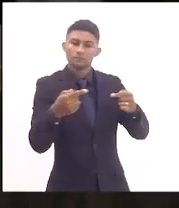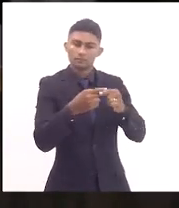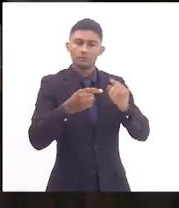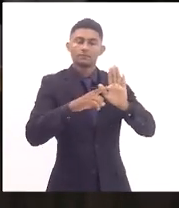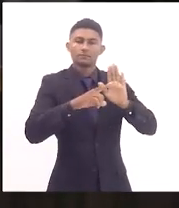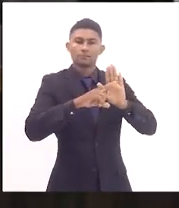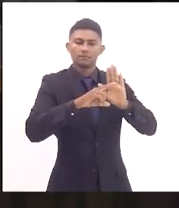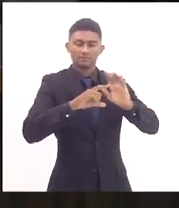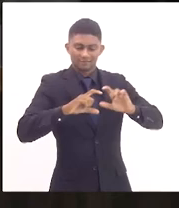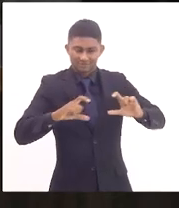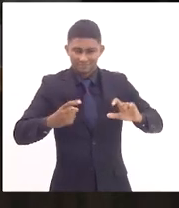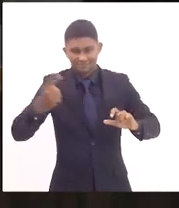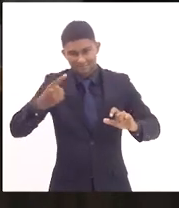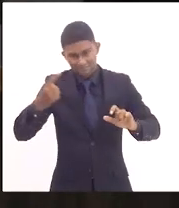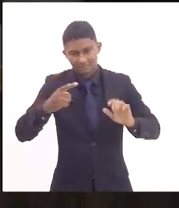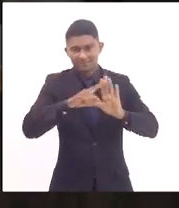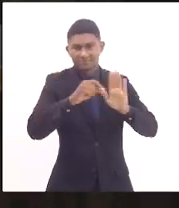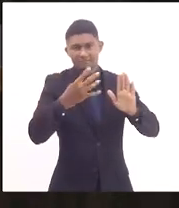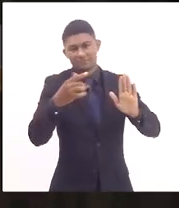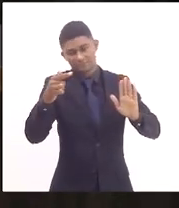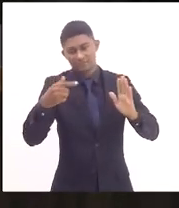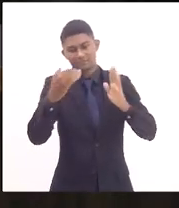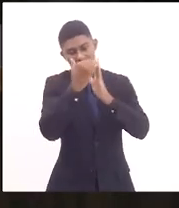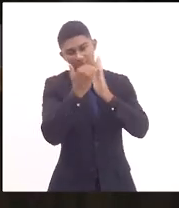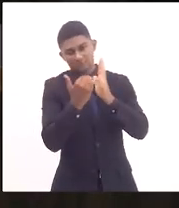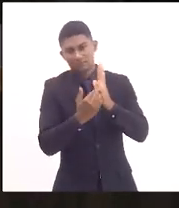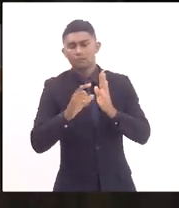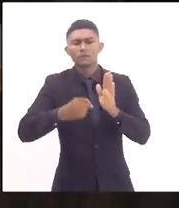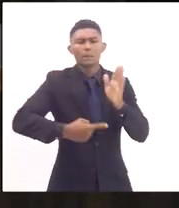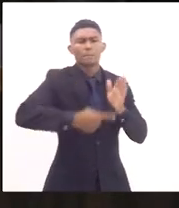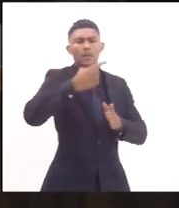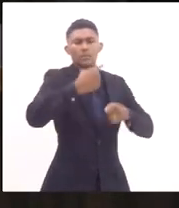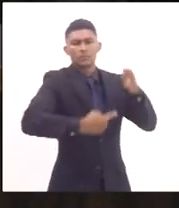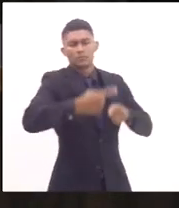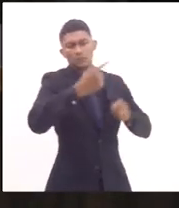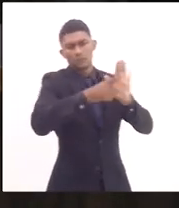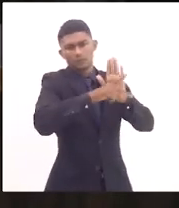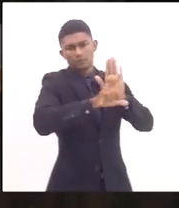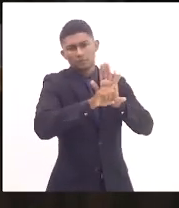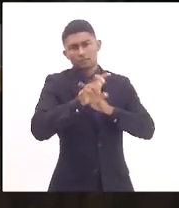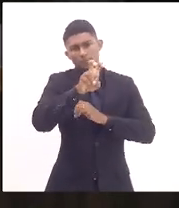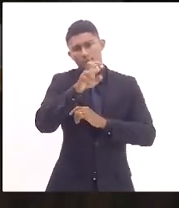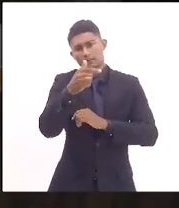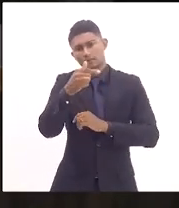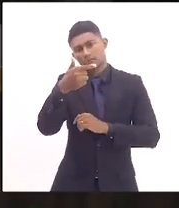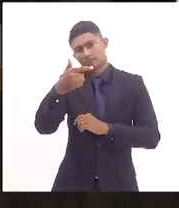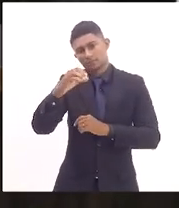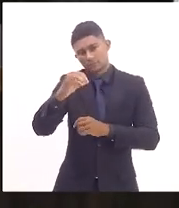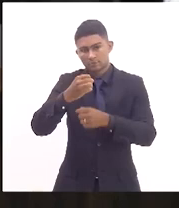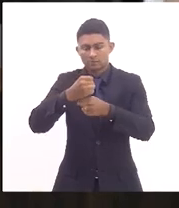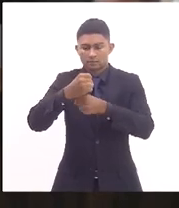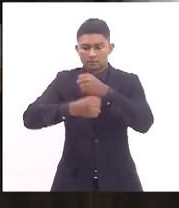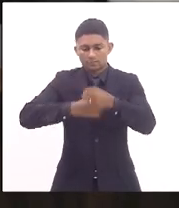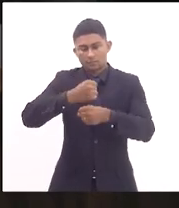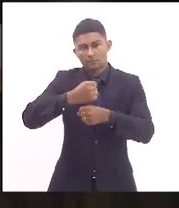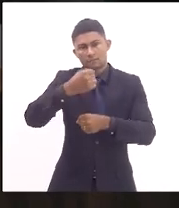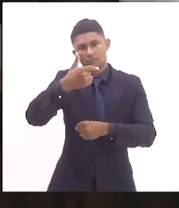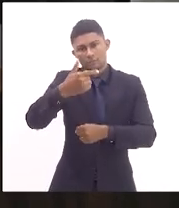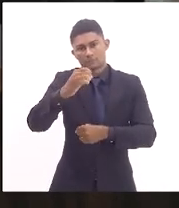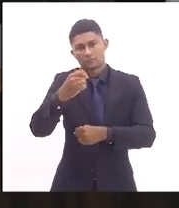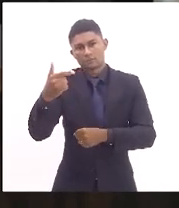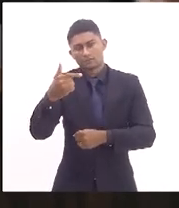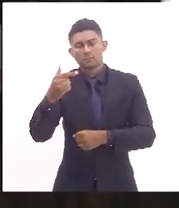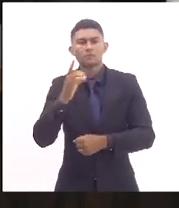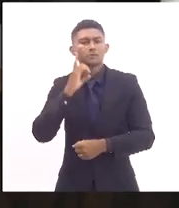artigo 47 do Regimento Interno em tramitação de nada em primeira discussão o projeto de lei com 5722 de autoria do deputado